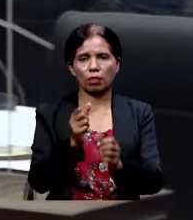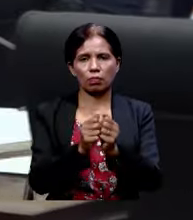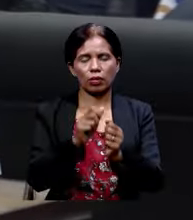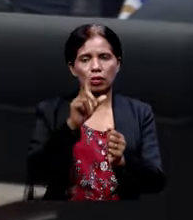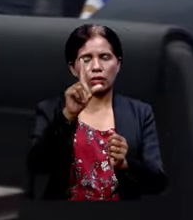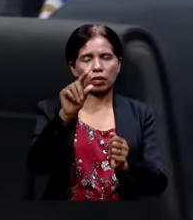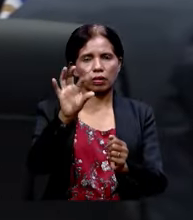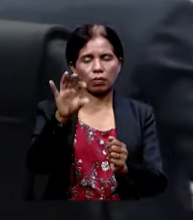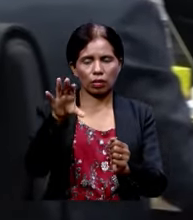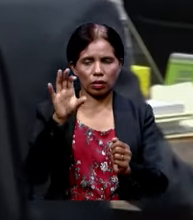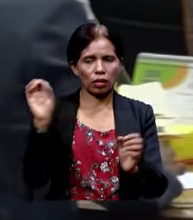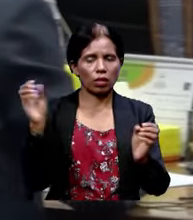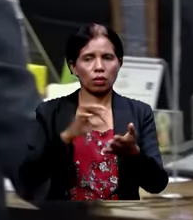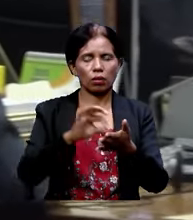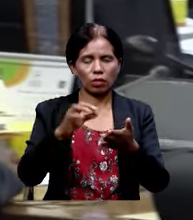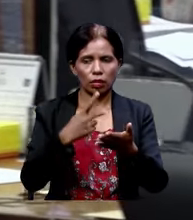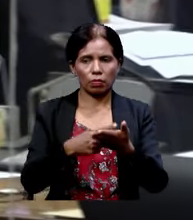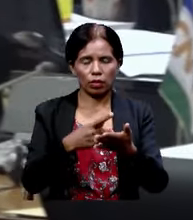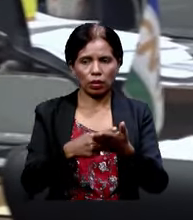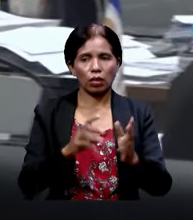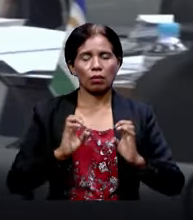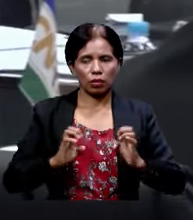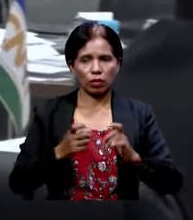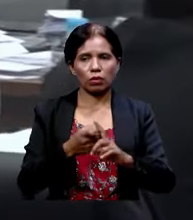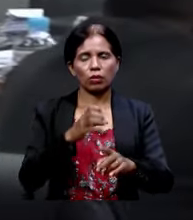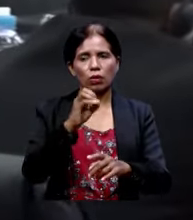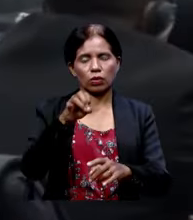la conta o projeto o caráter emergência, li Rússia